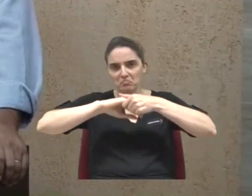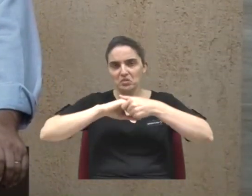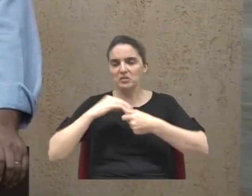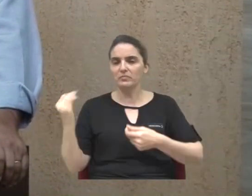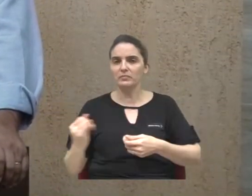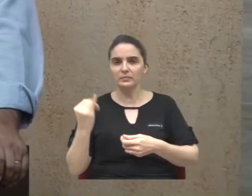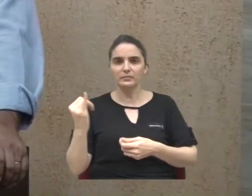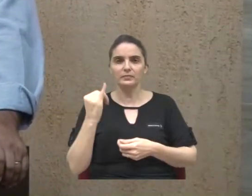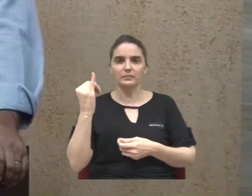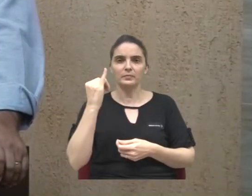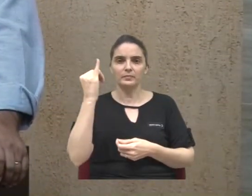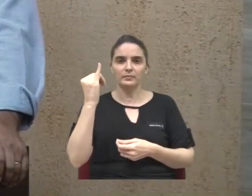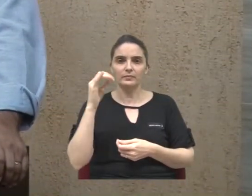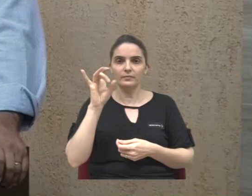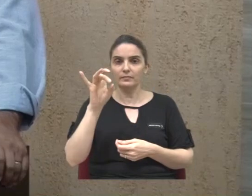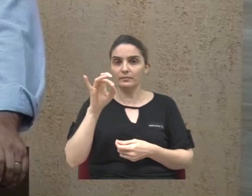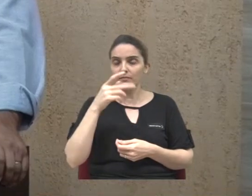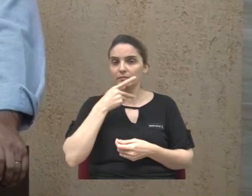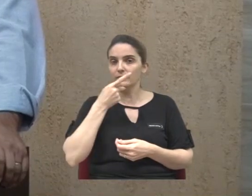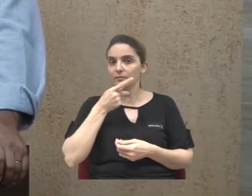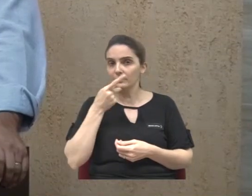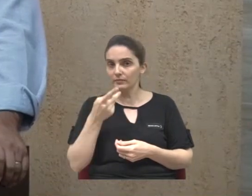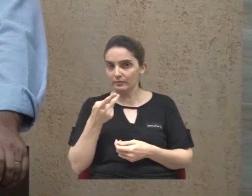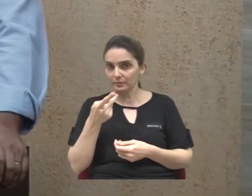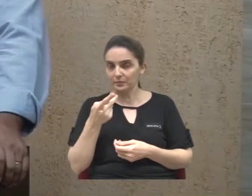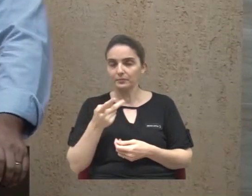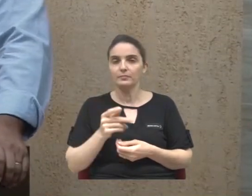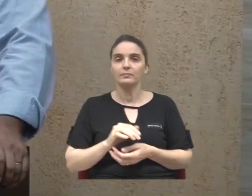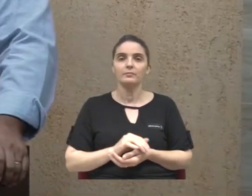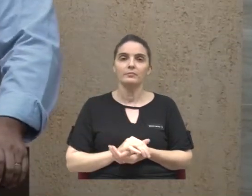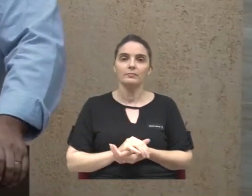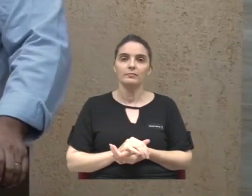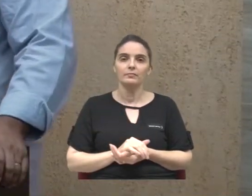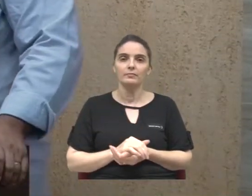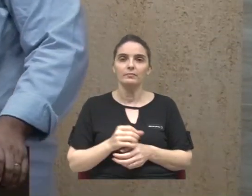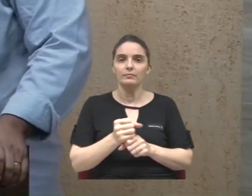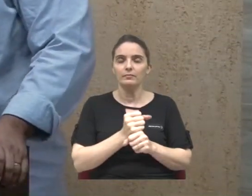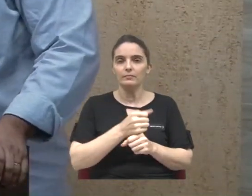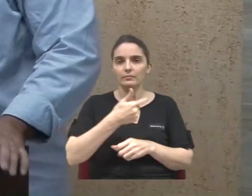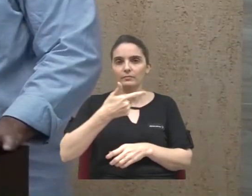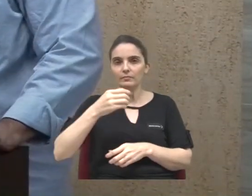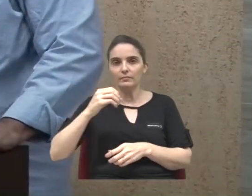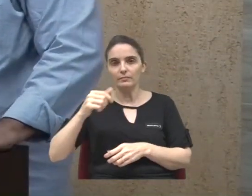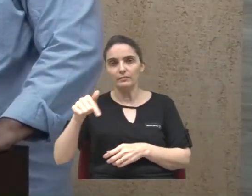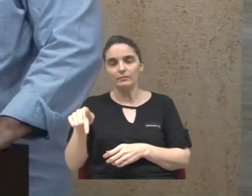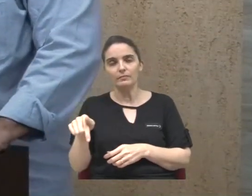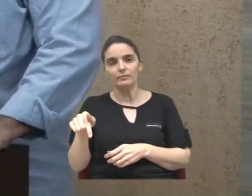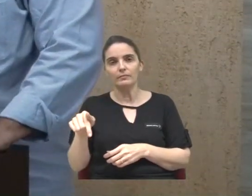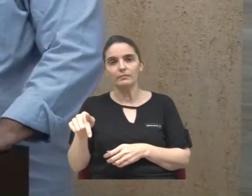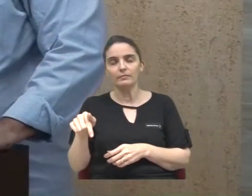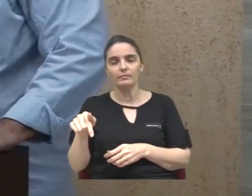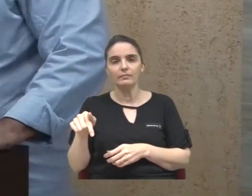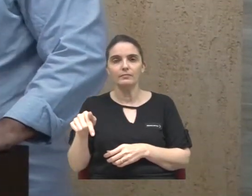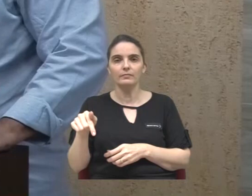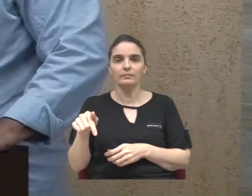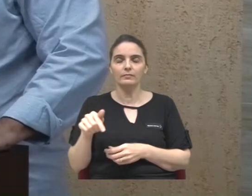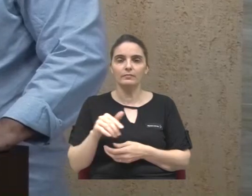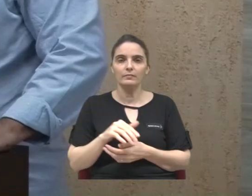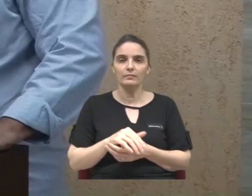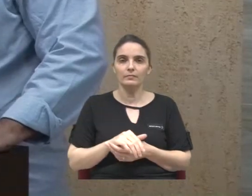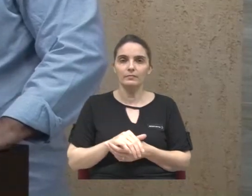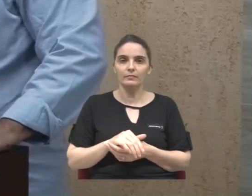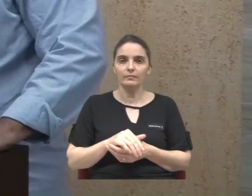para salientar aqui que em 2017, vereador Rafael, eu fiz um